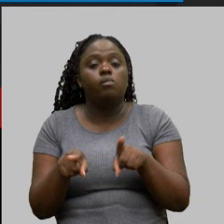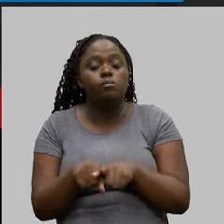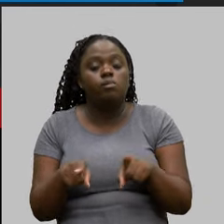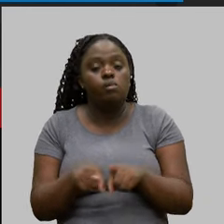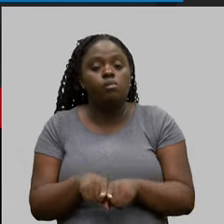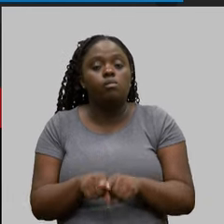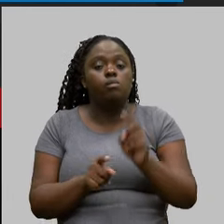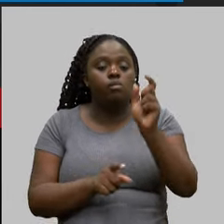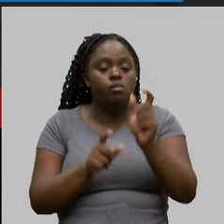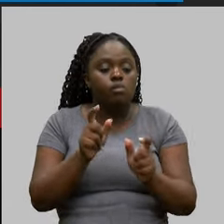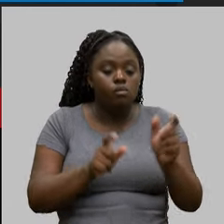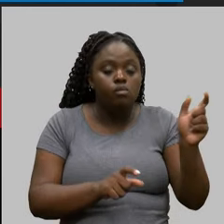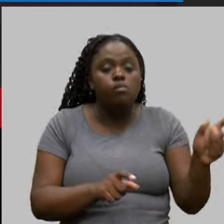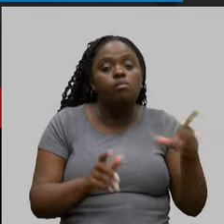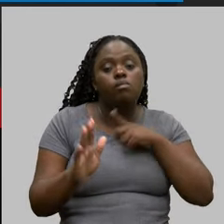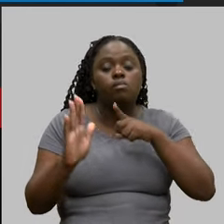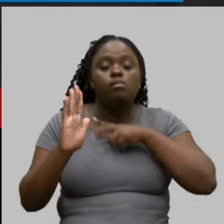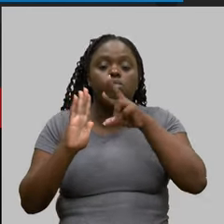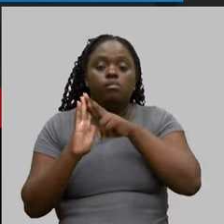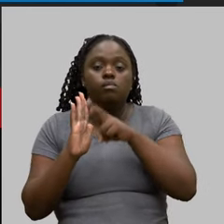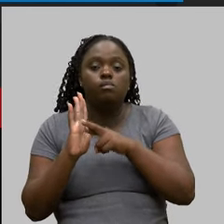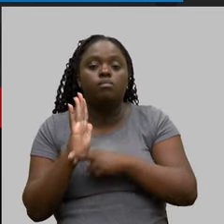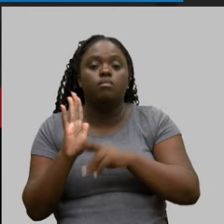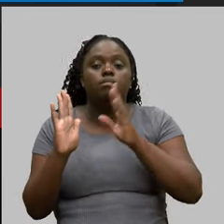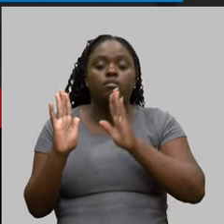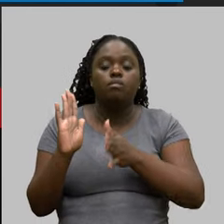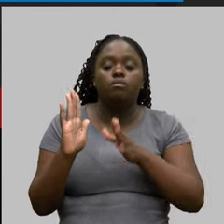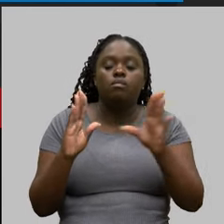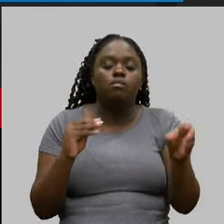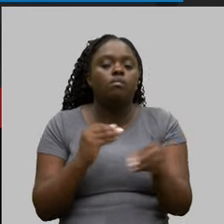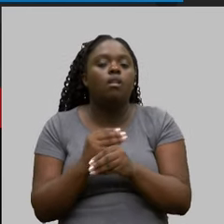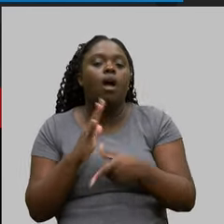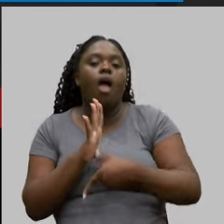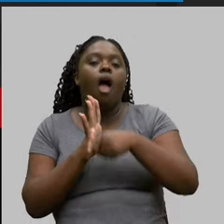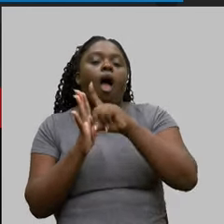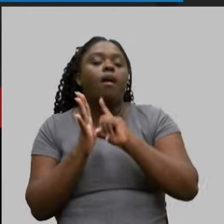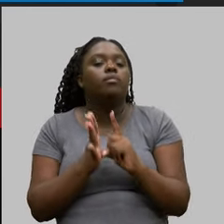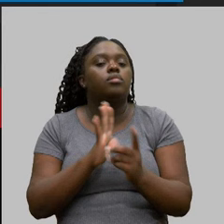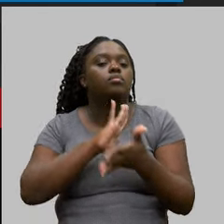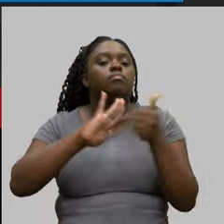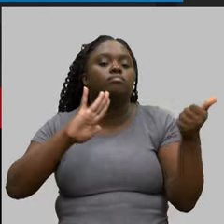cujos requisitos já tenham sido implementados antes de sua